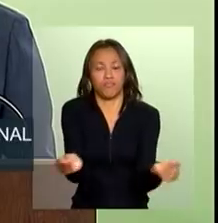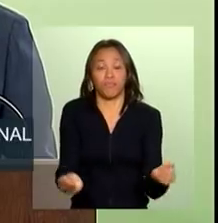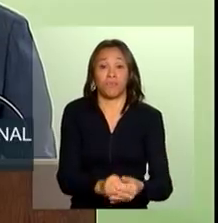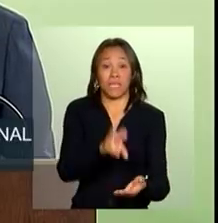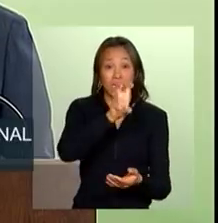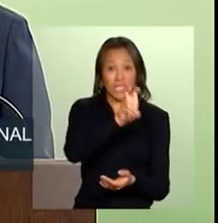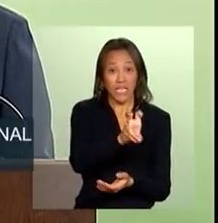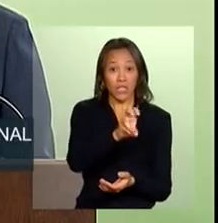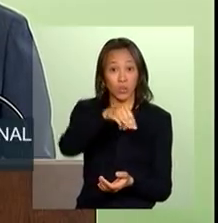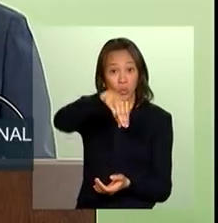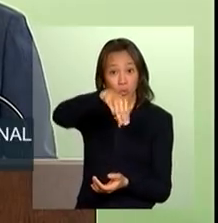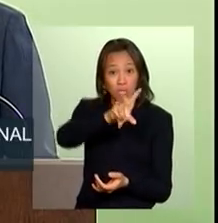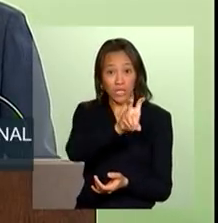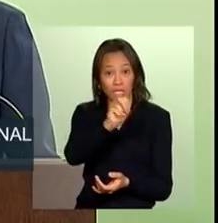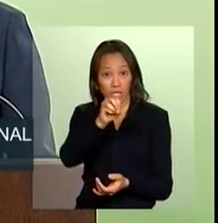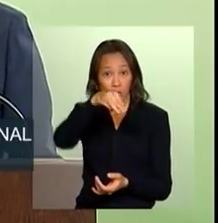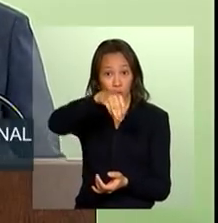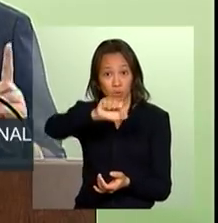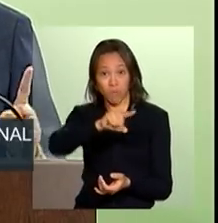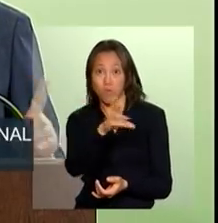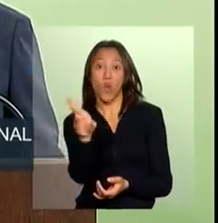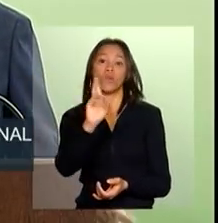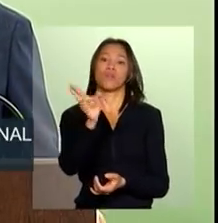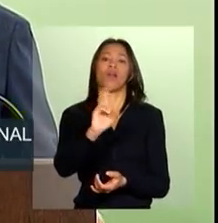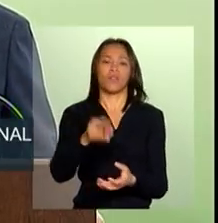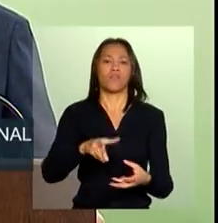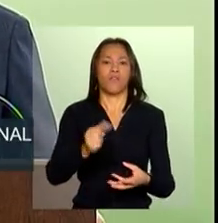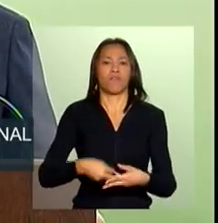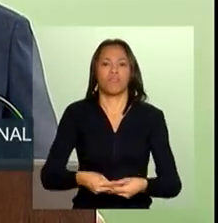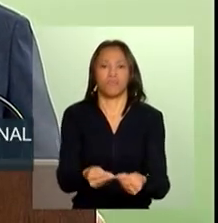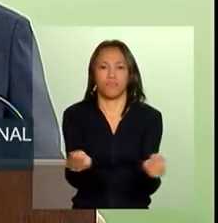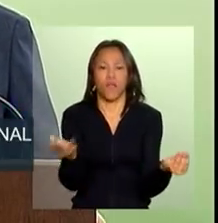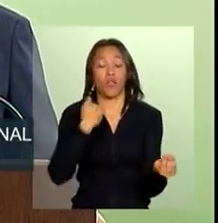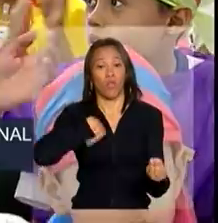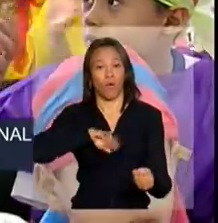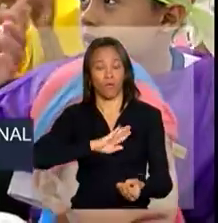milhões deais. Nós consideramos